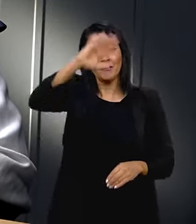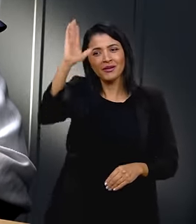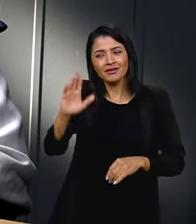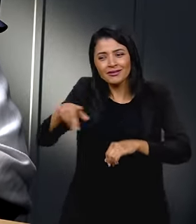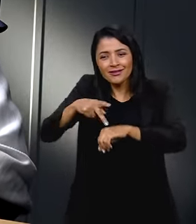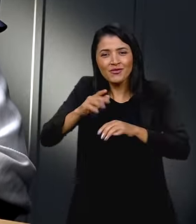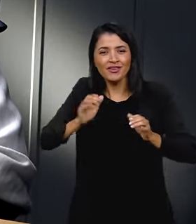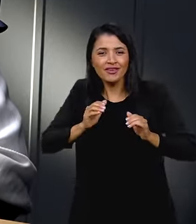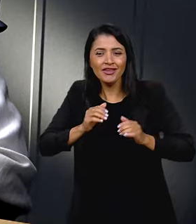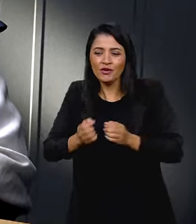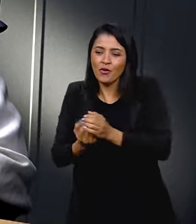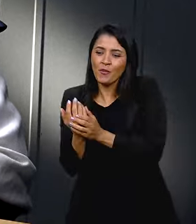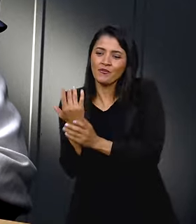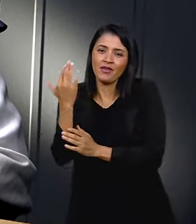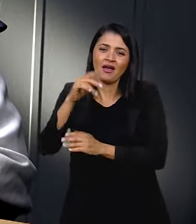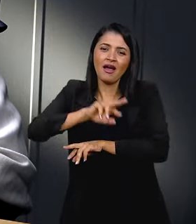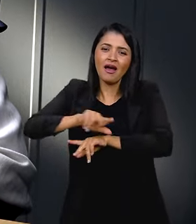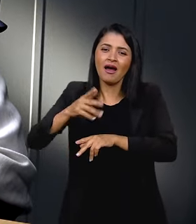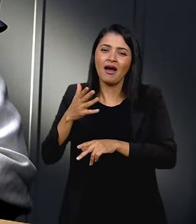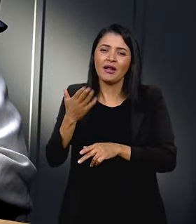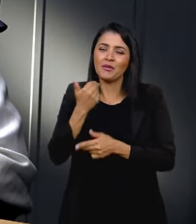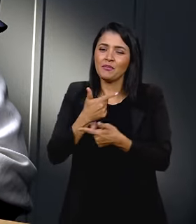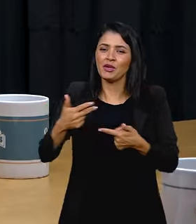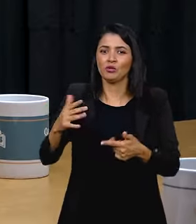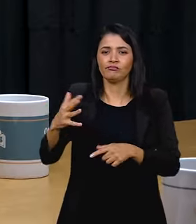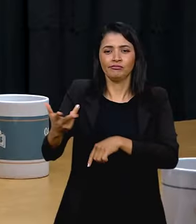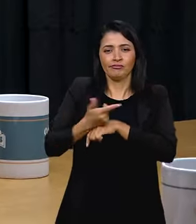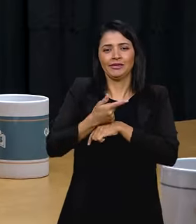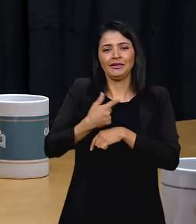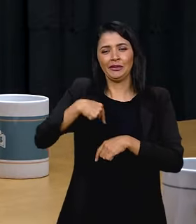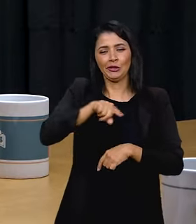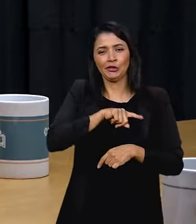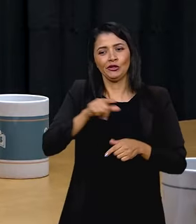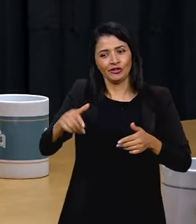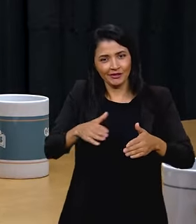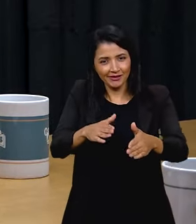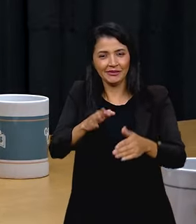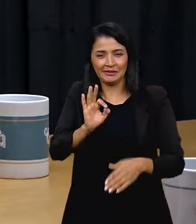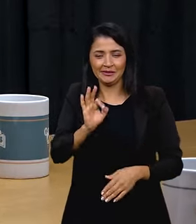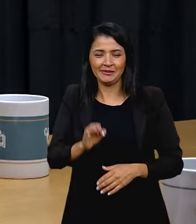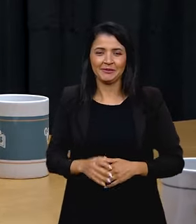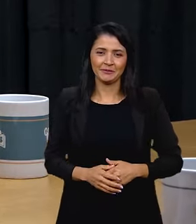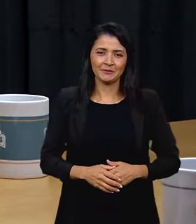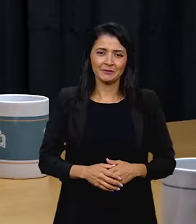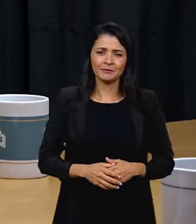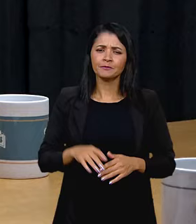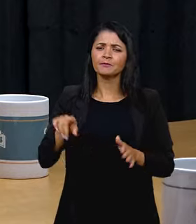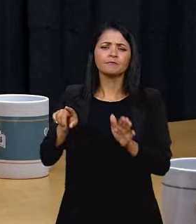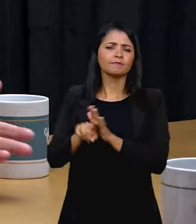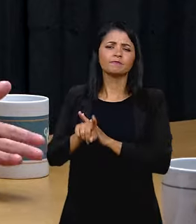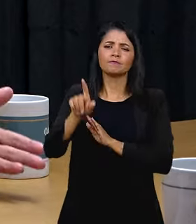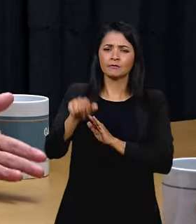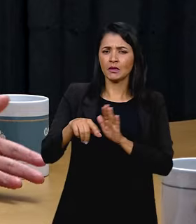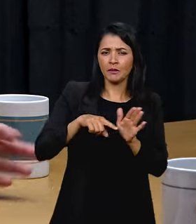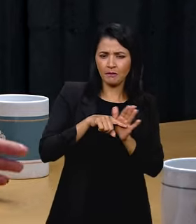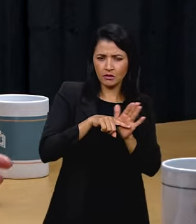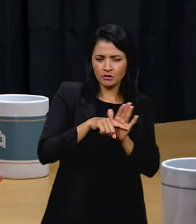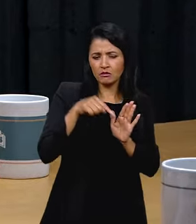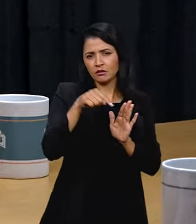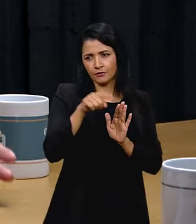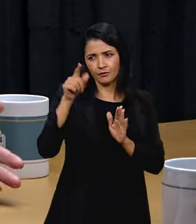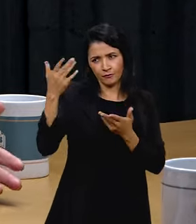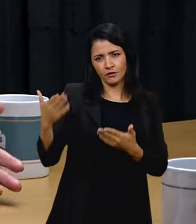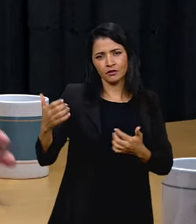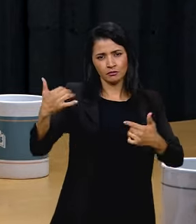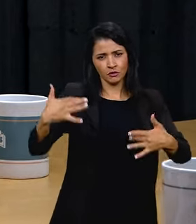produz tanto alimento de qualidade né É estamos no caminho é o tema do programa Caminho secretária as pesquisas